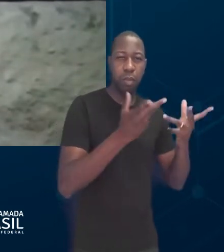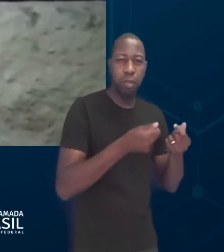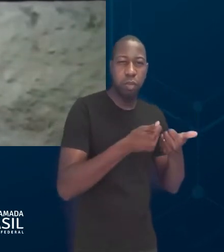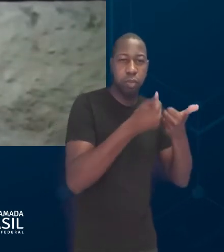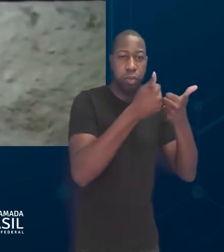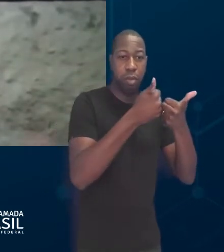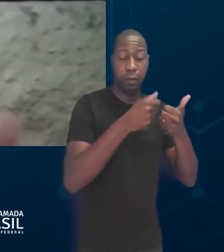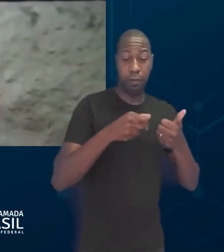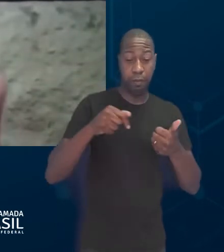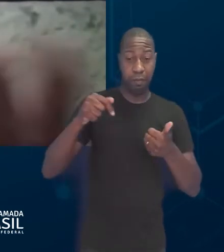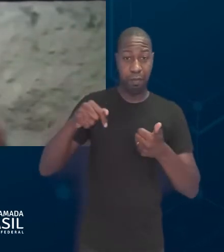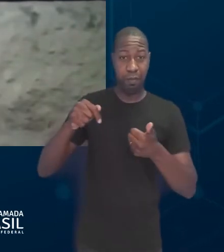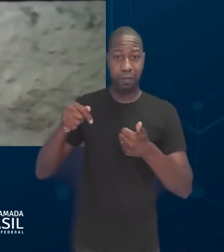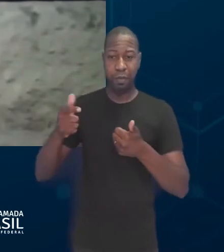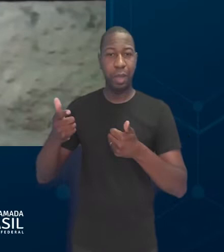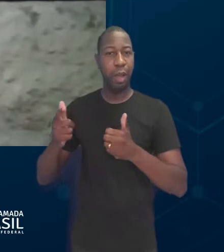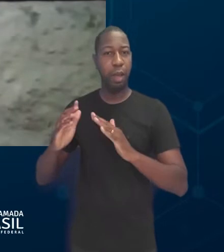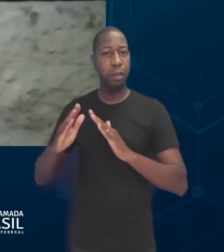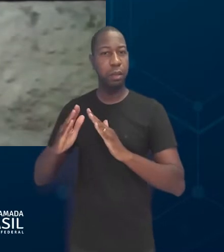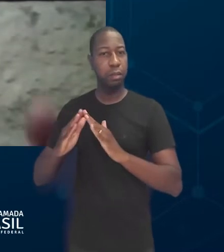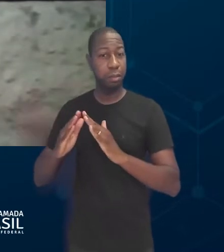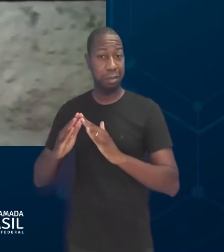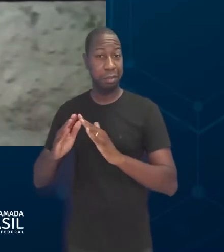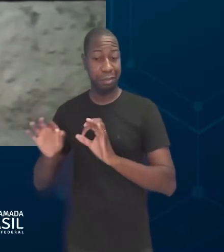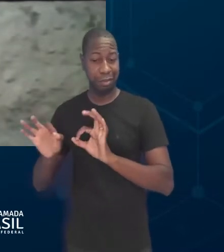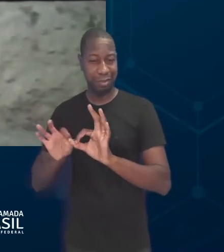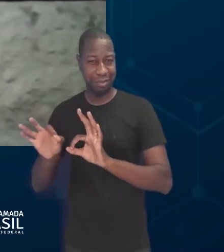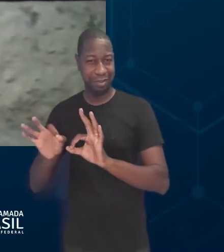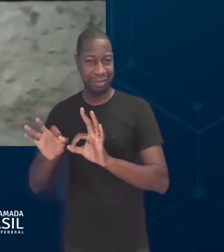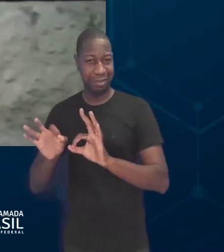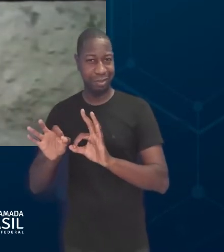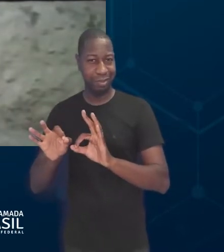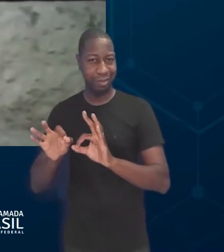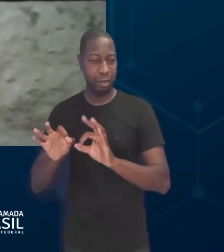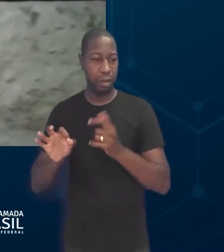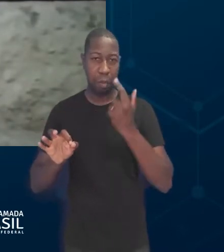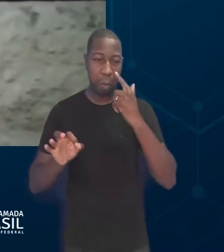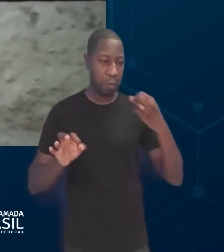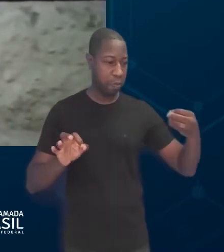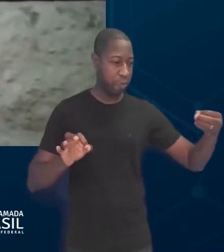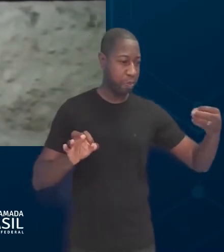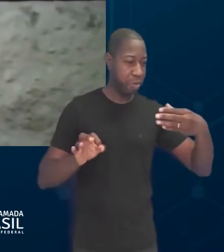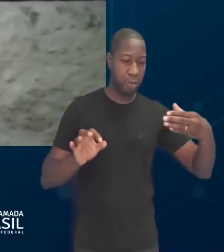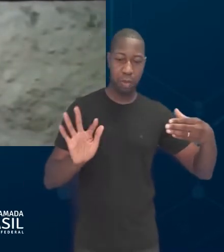Que mescla sofisticação e simplicidade.